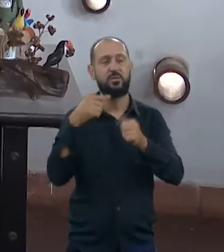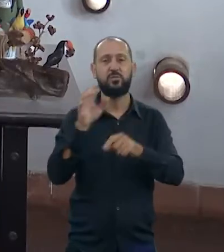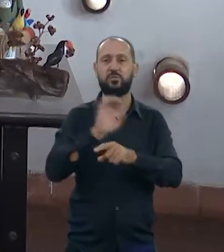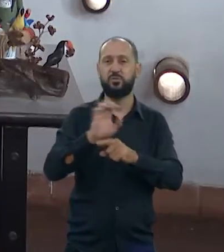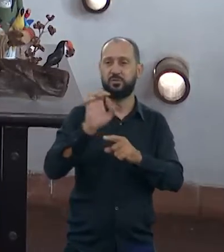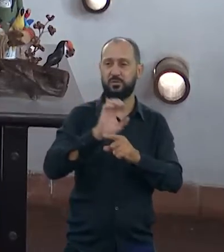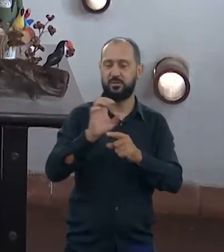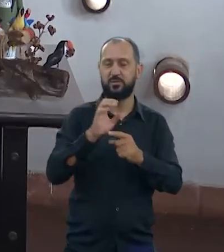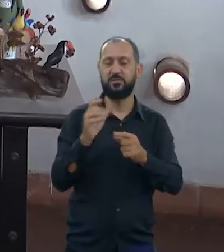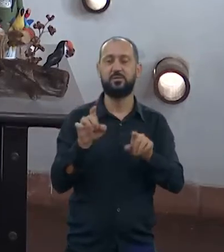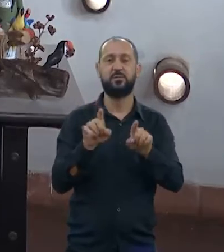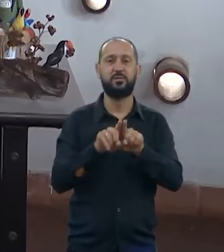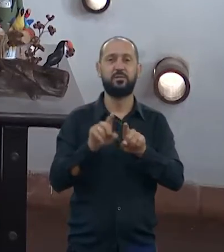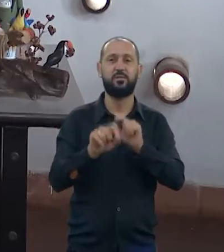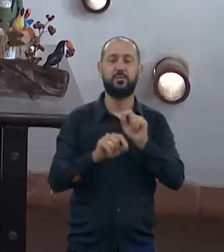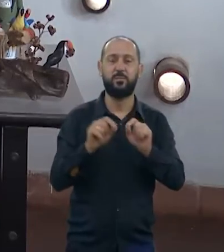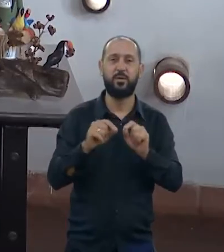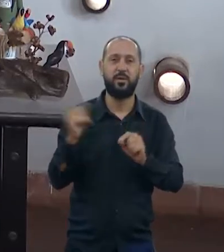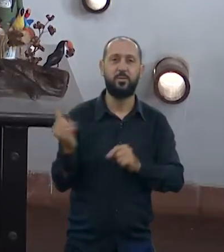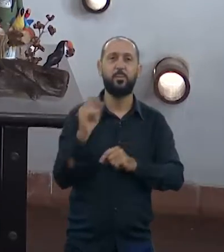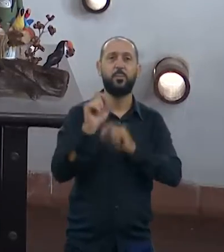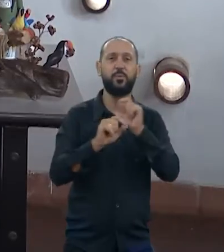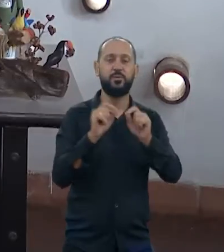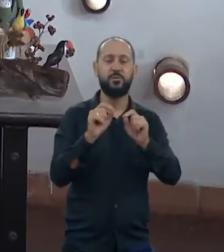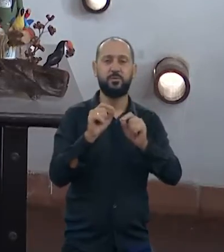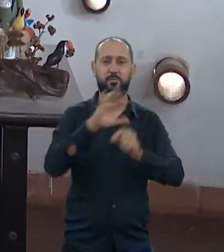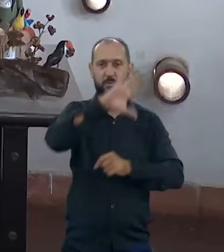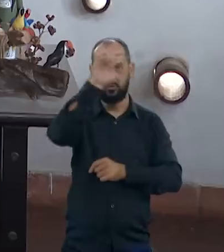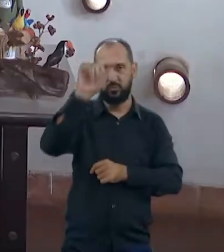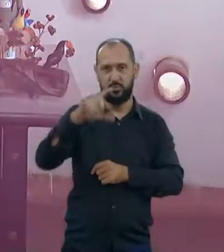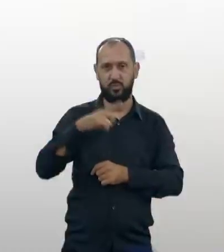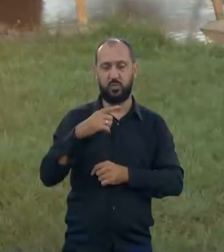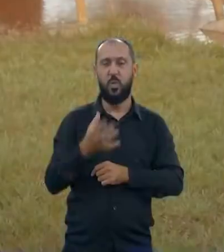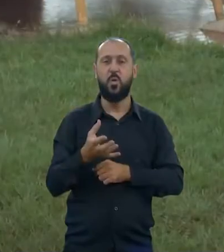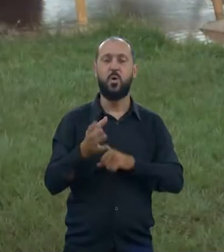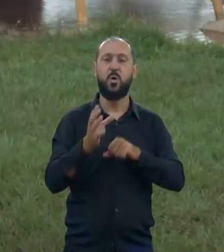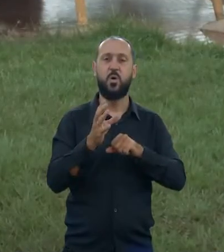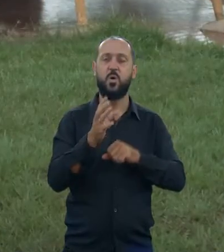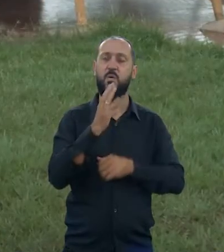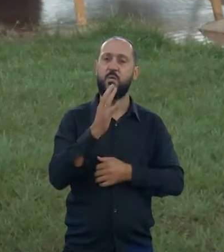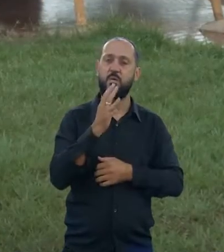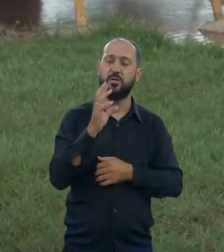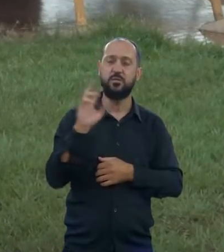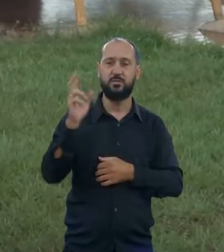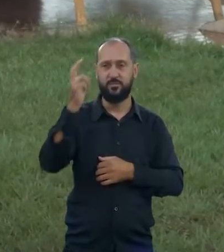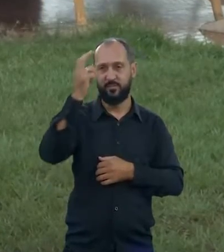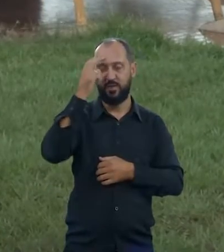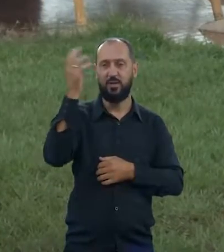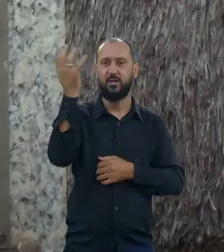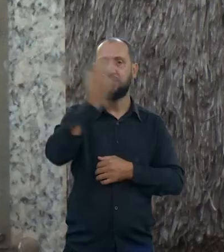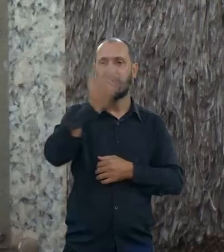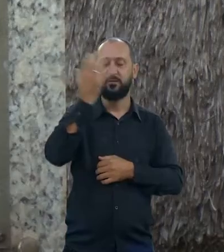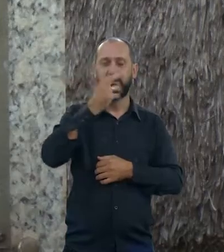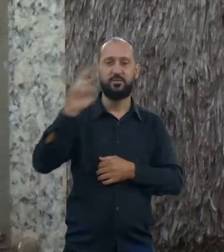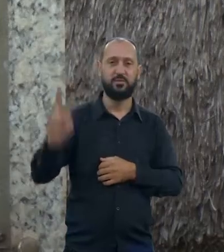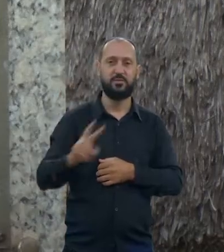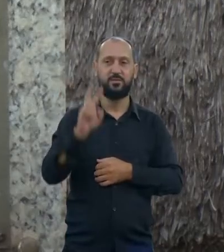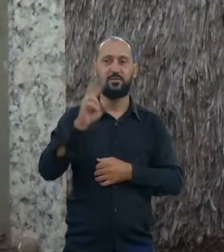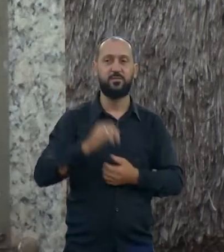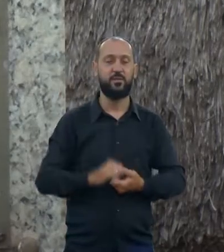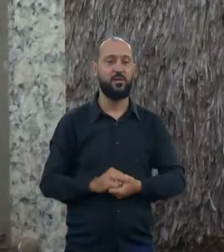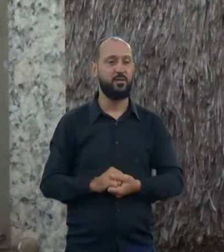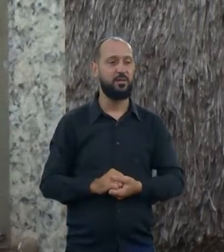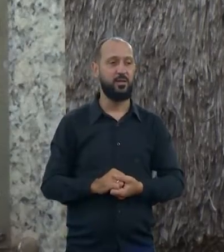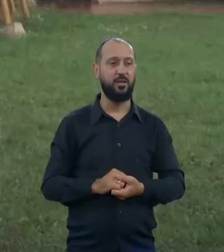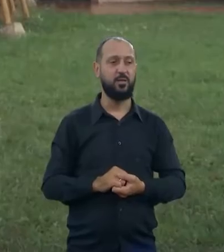nível de estado e é importante para o sul-mato-grossense conhecer essa cultura que é muito linda e muito valorizada.